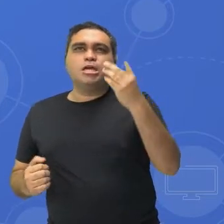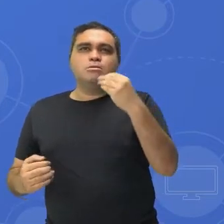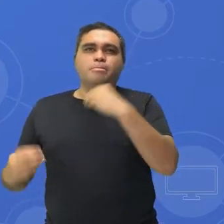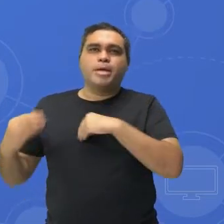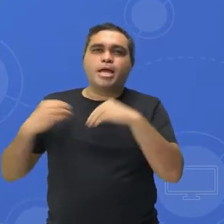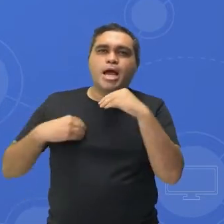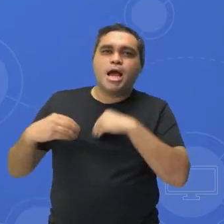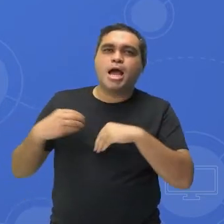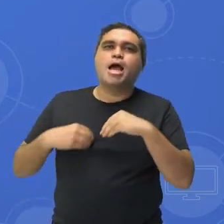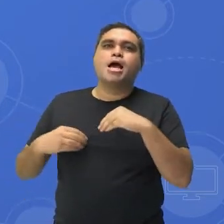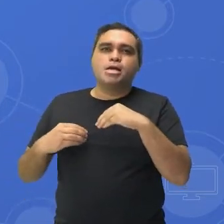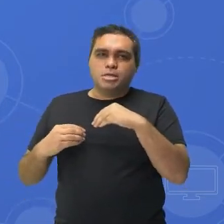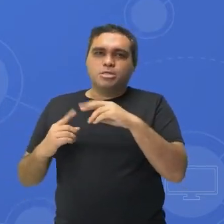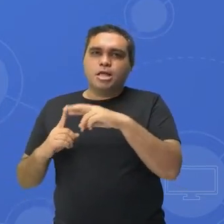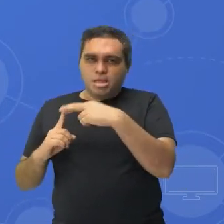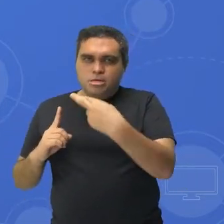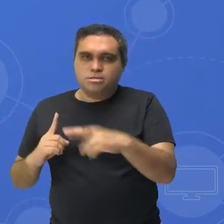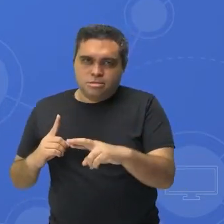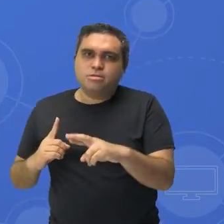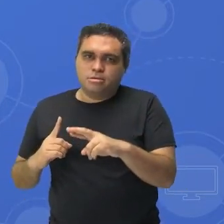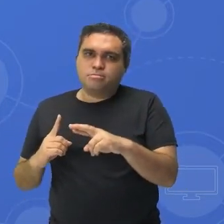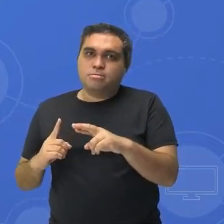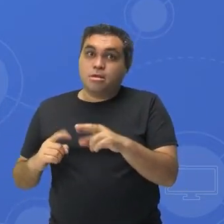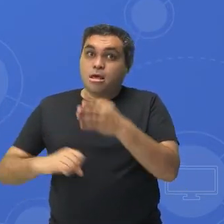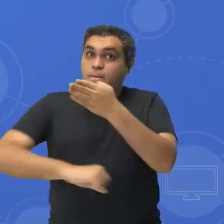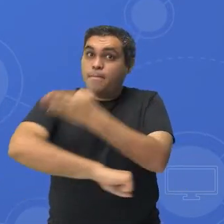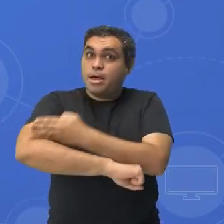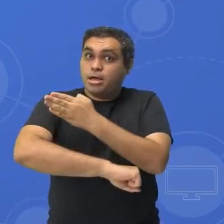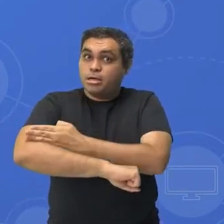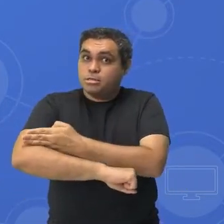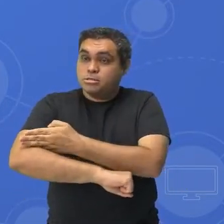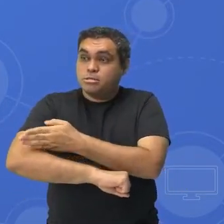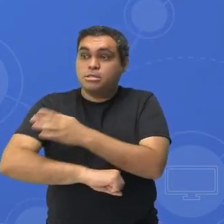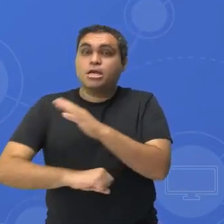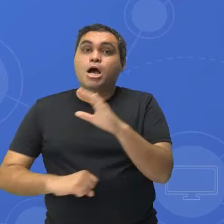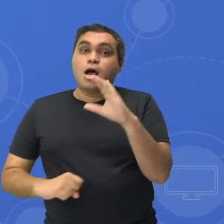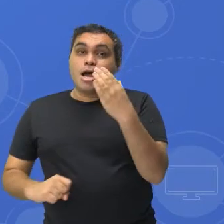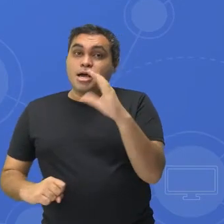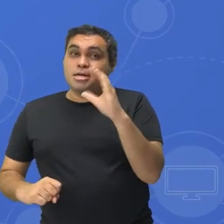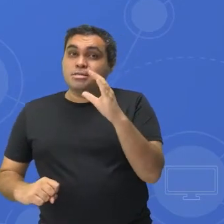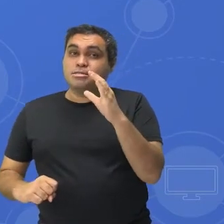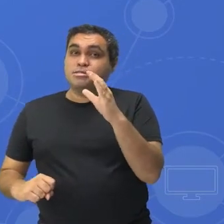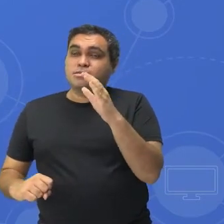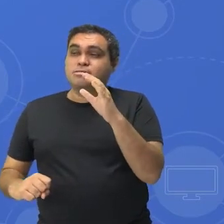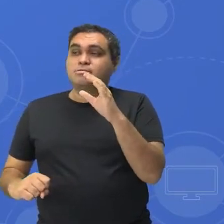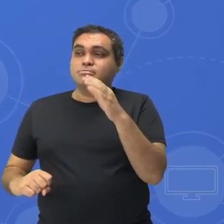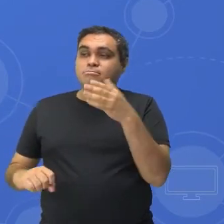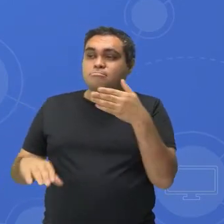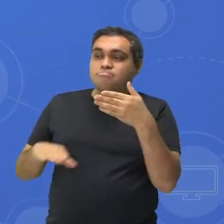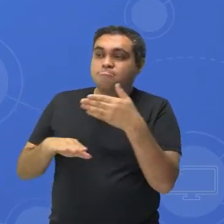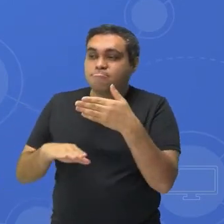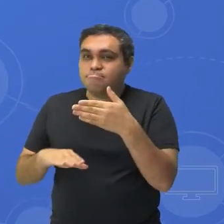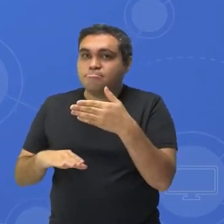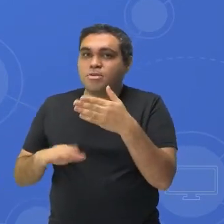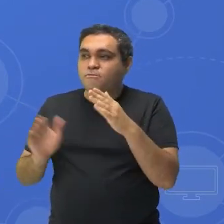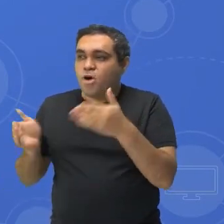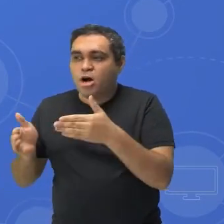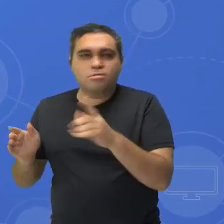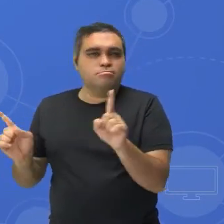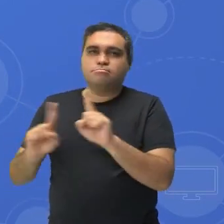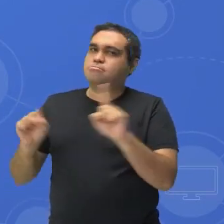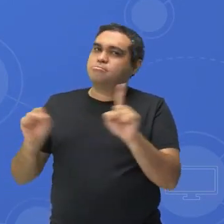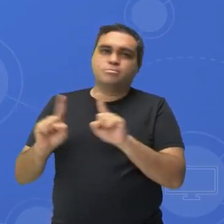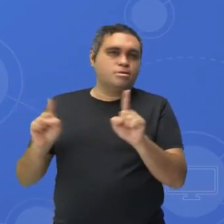da religiosidade. Então, a ciência aí, ela não entrava muito nesse campo, né? Então, o